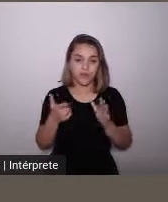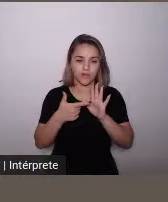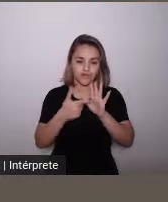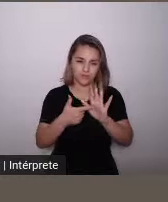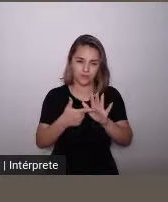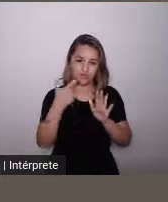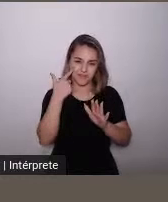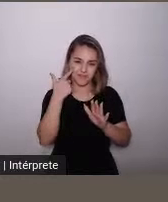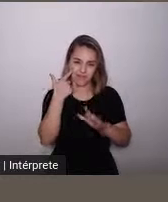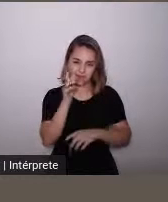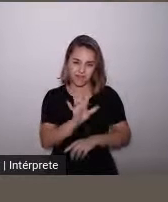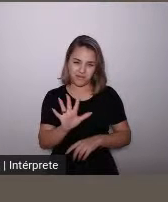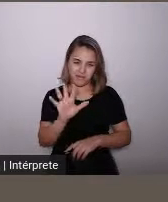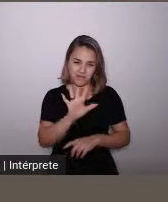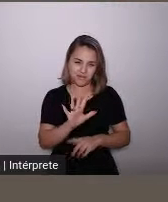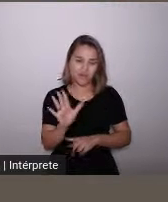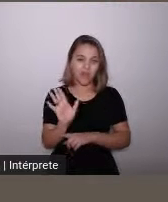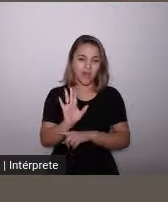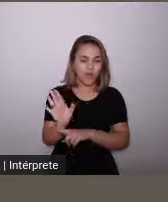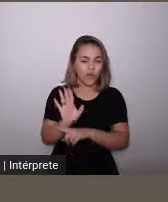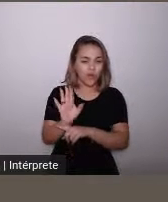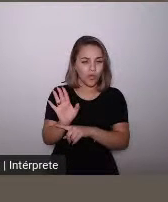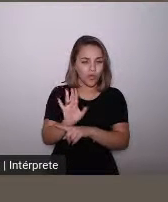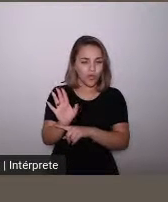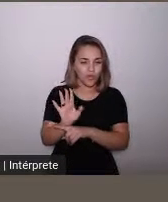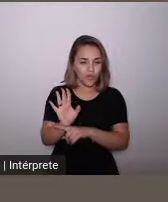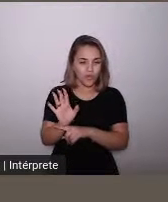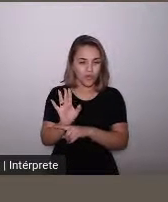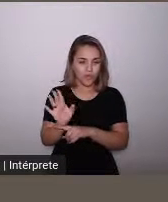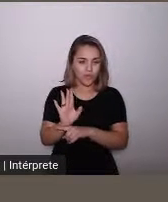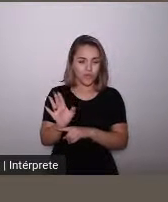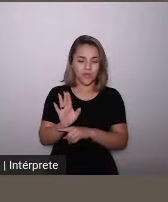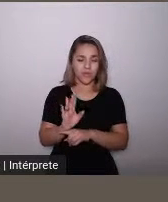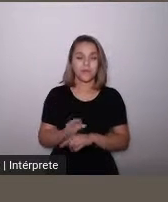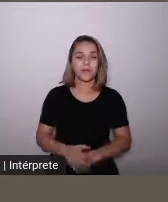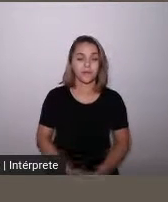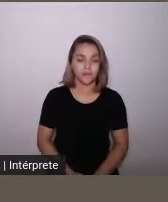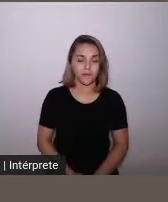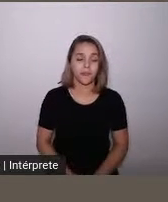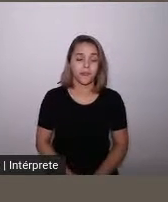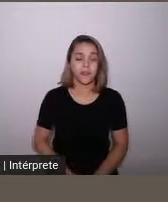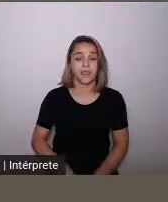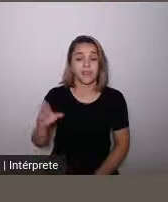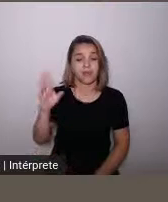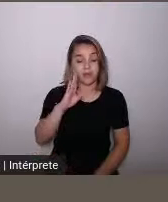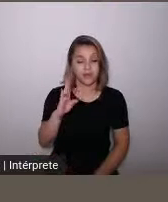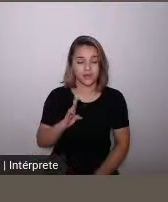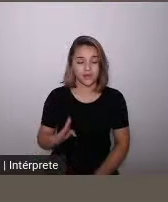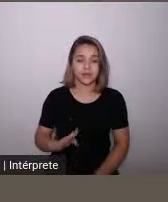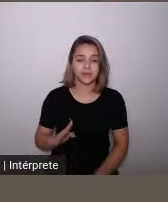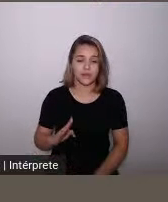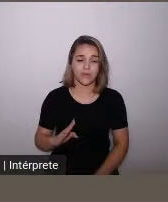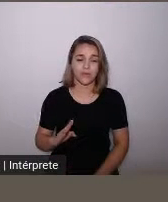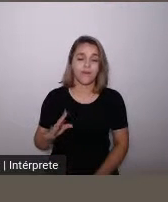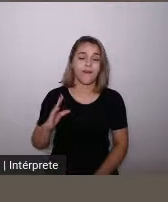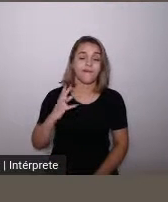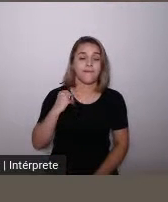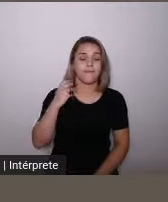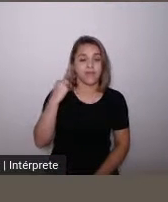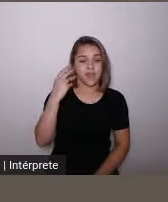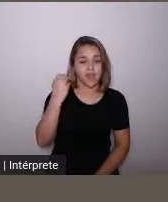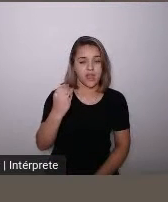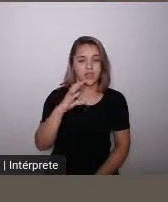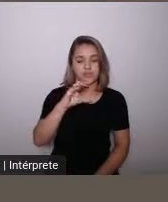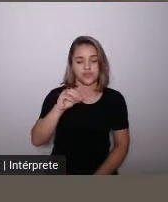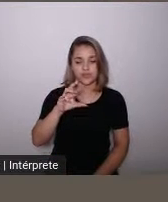um filme, dois frames, que é Brasil Pitoresco, Viagens de Cornélio Pires, de 1925, e